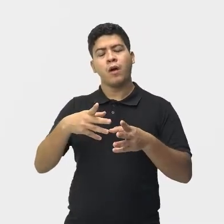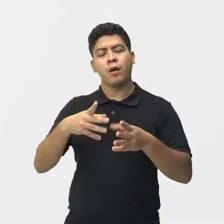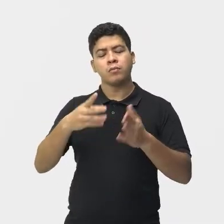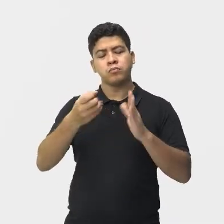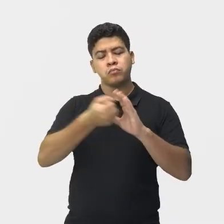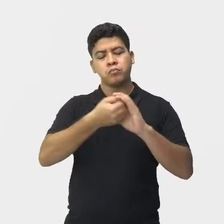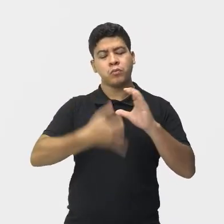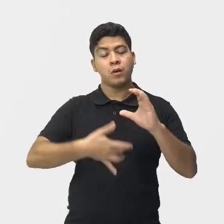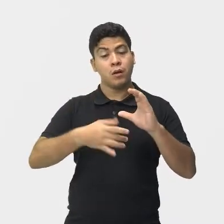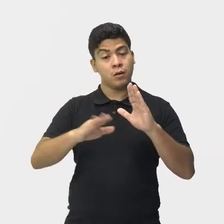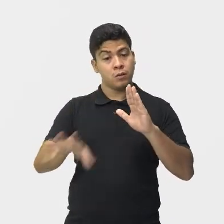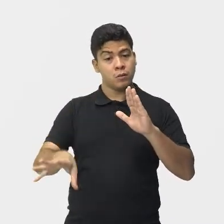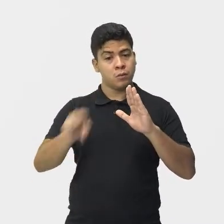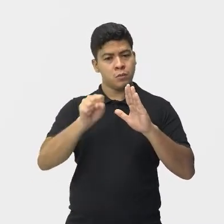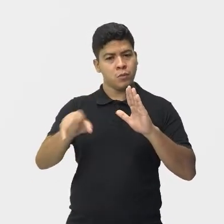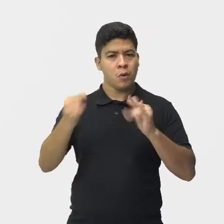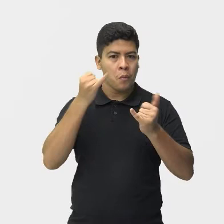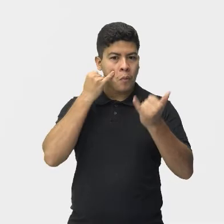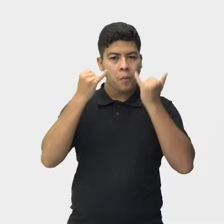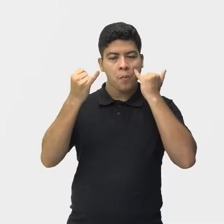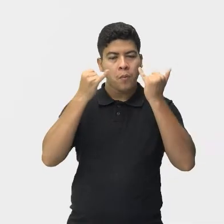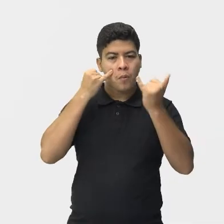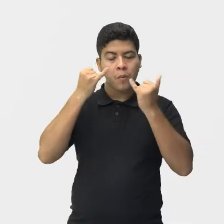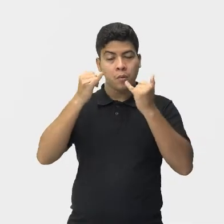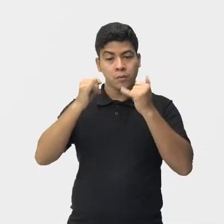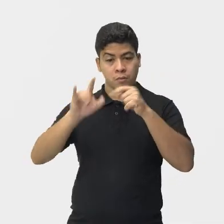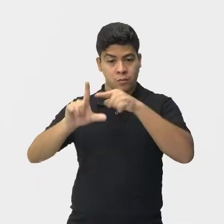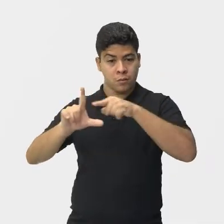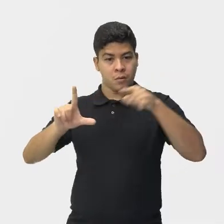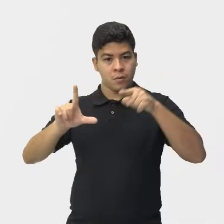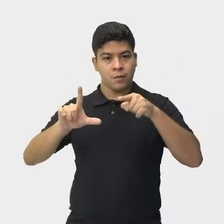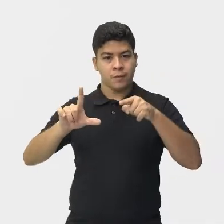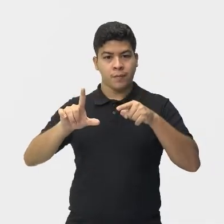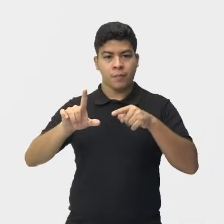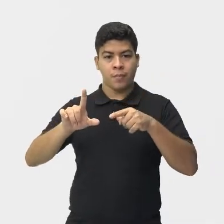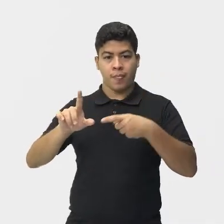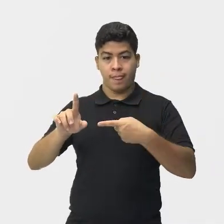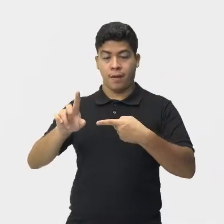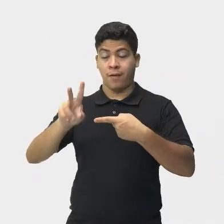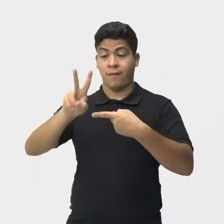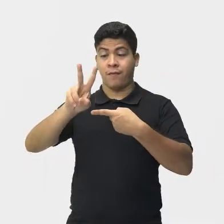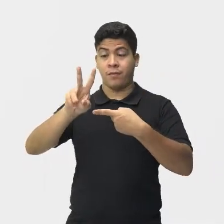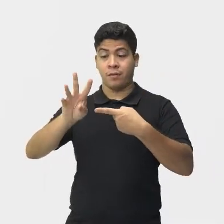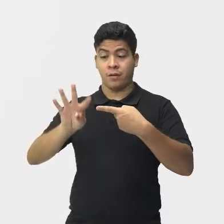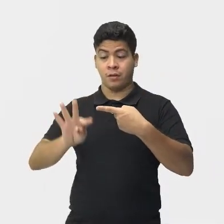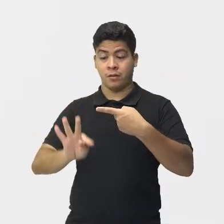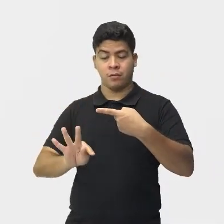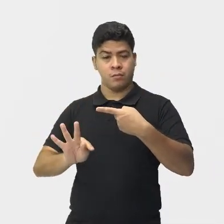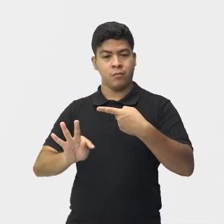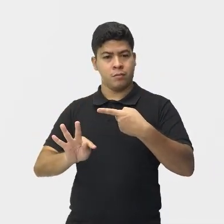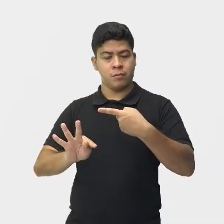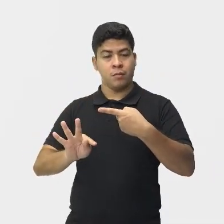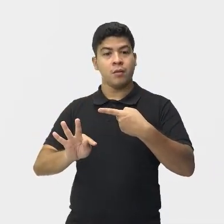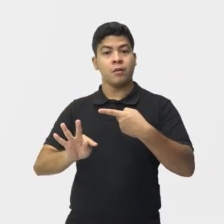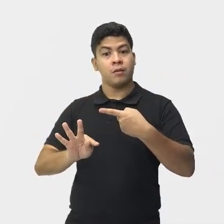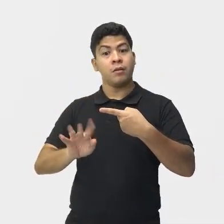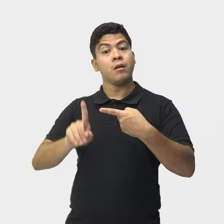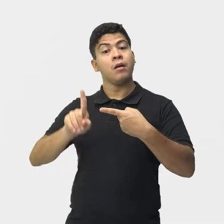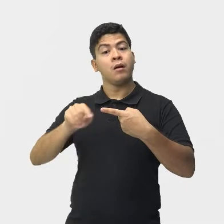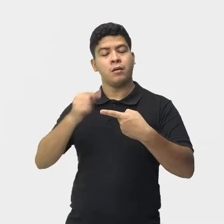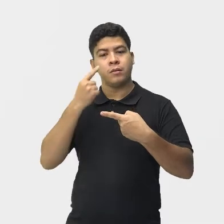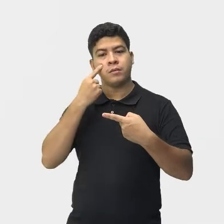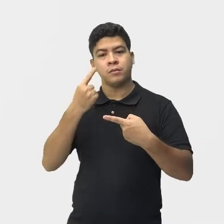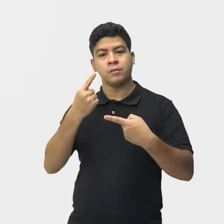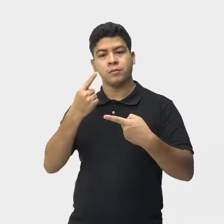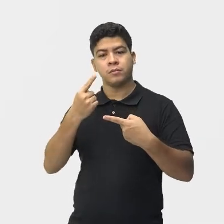seja, a aceleração é ΔV sobre ΔT, que equivale à tangente desse ângulo